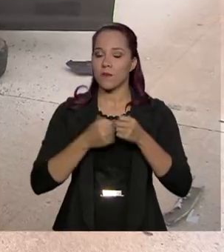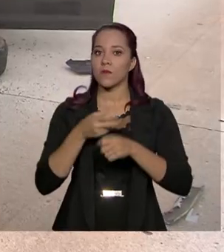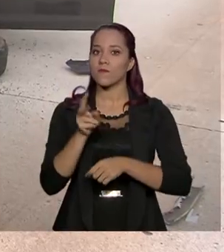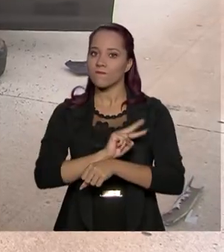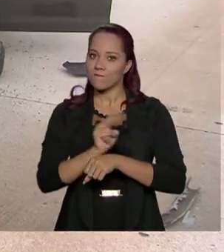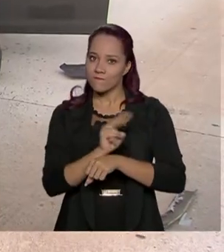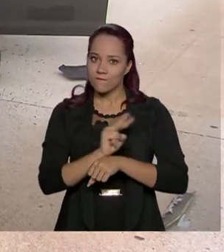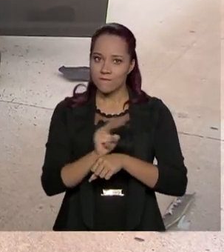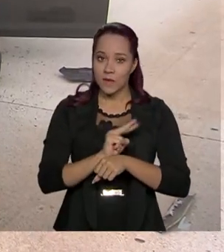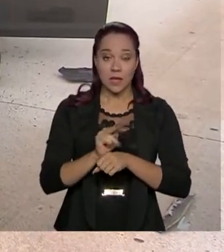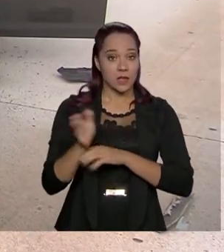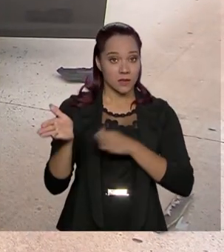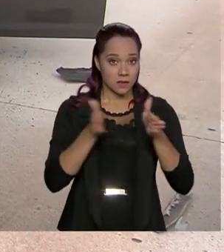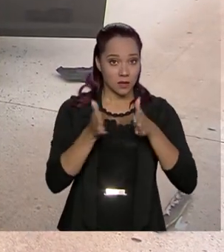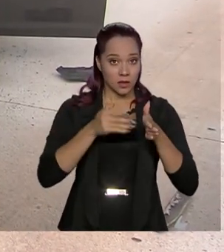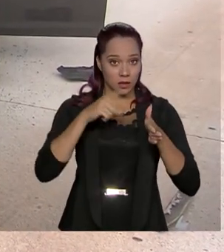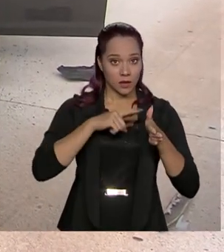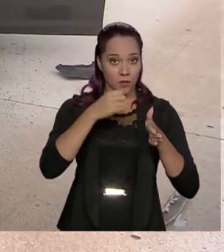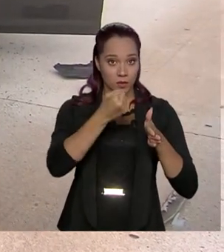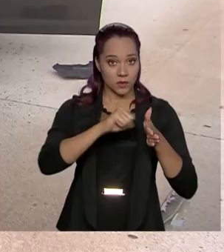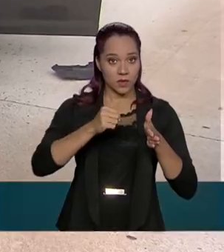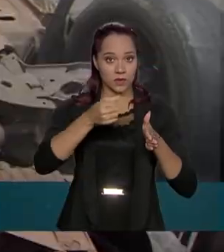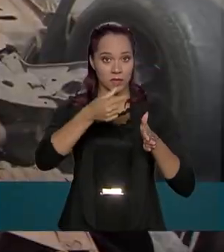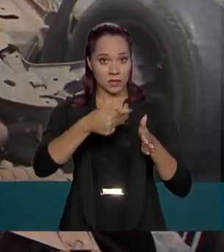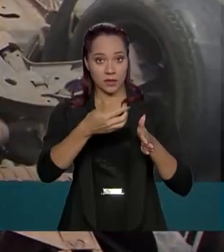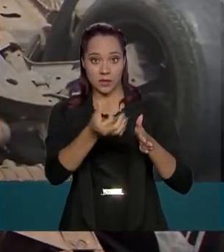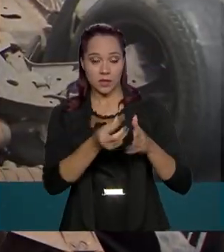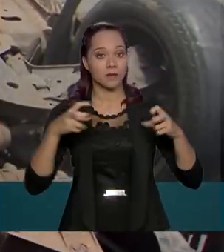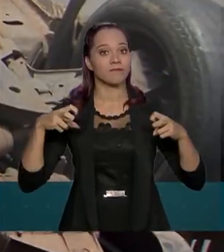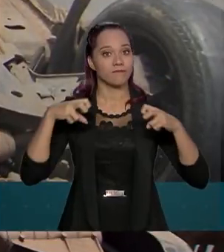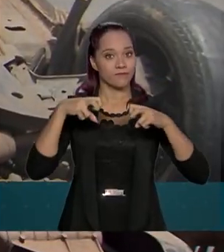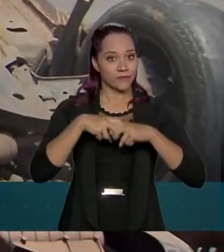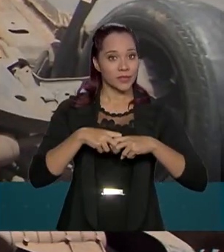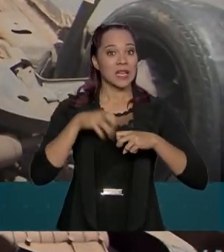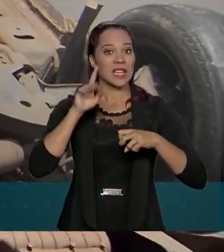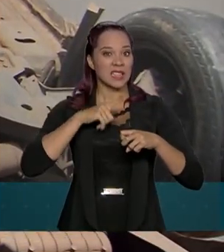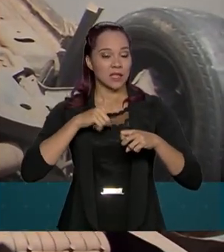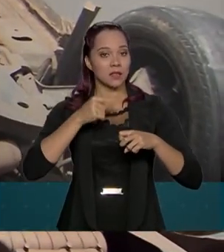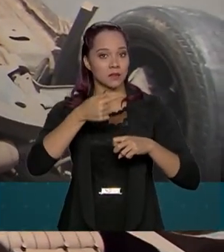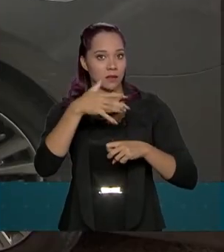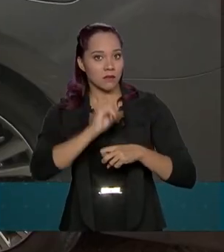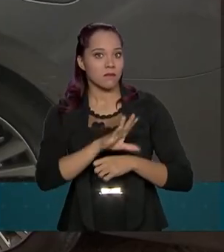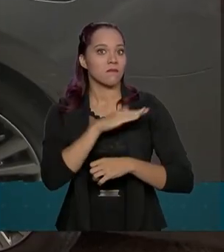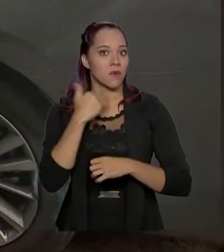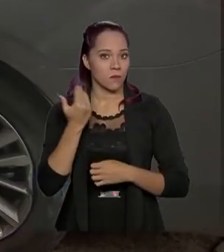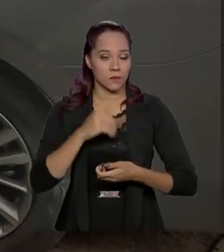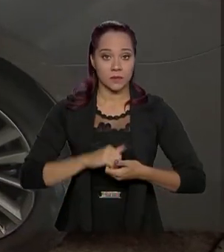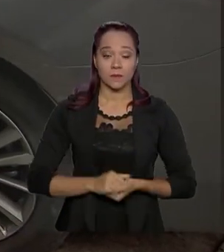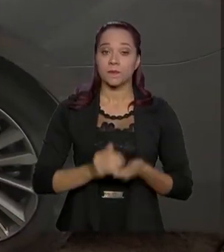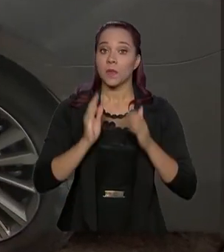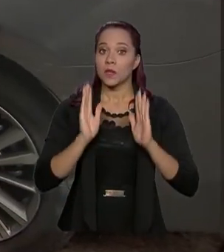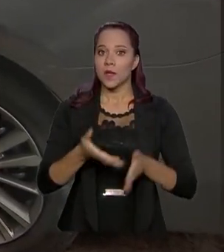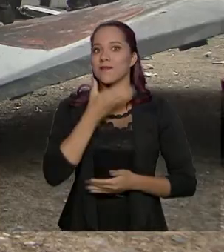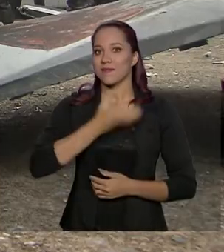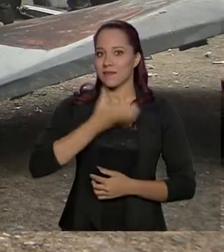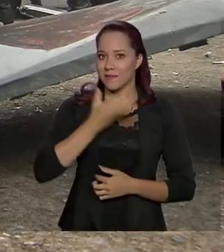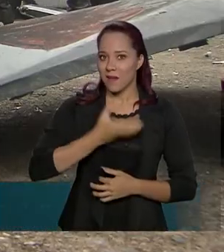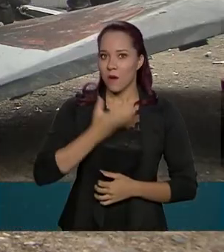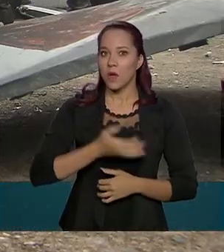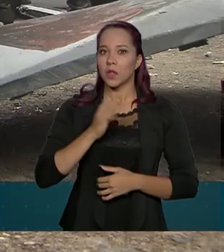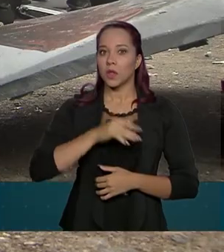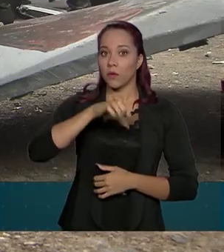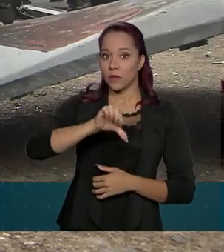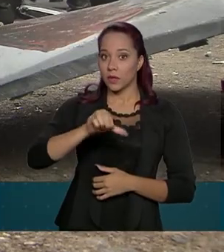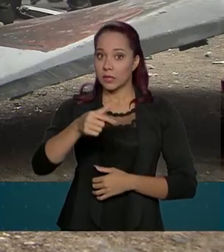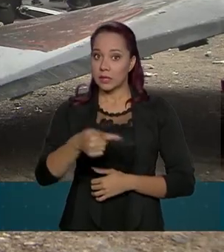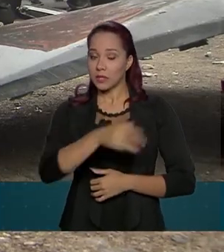Nesse período, houve 863 acidentes com 70 mortes. Já na operação Natal, 97